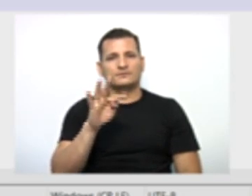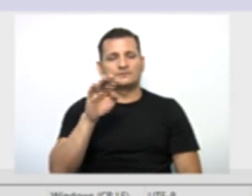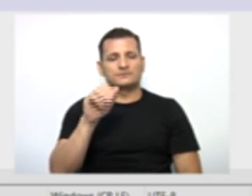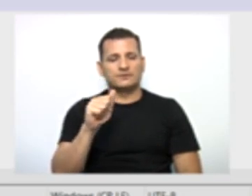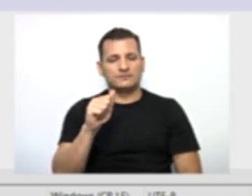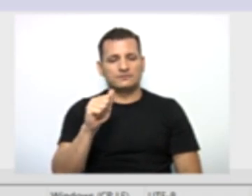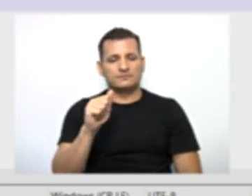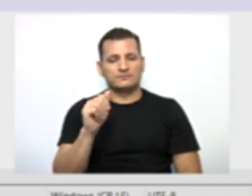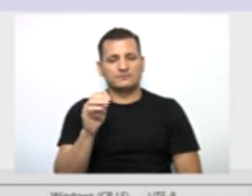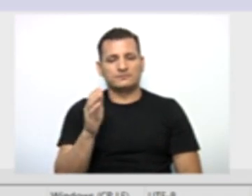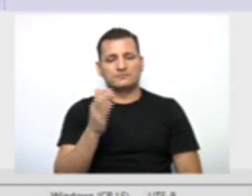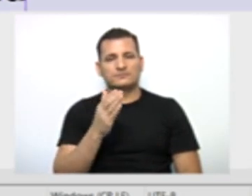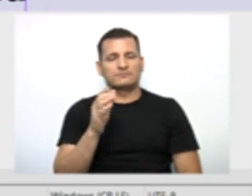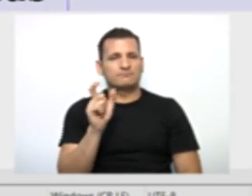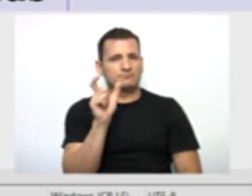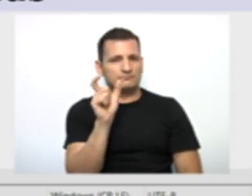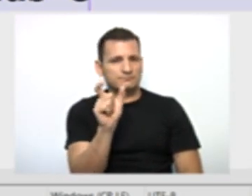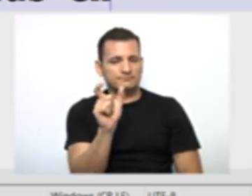com as